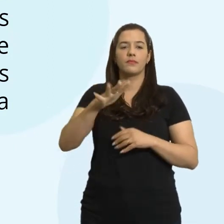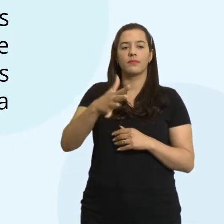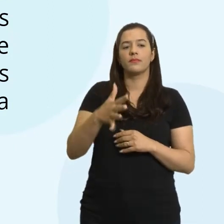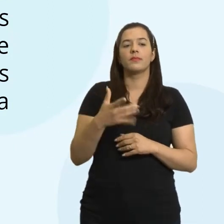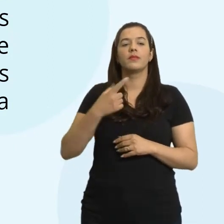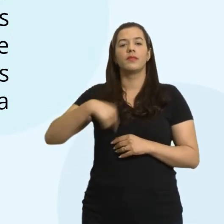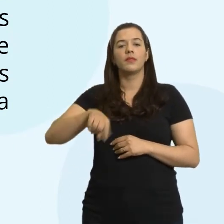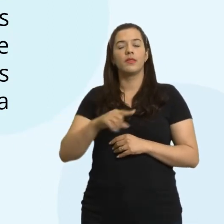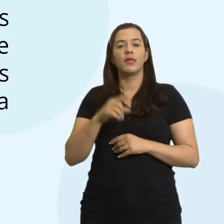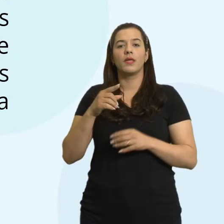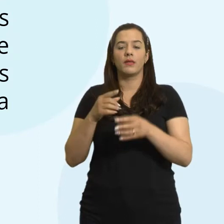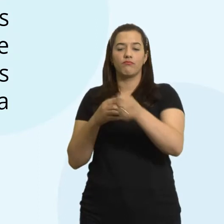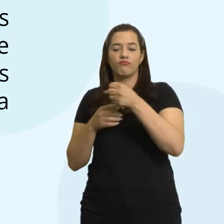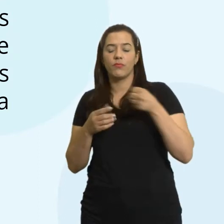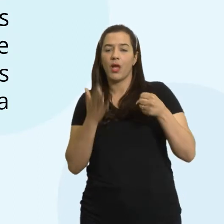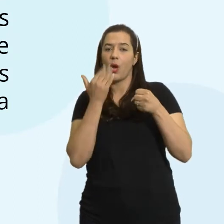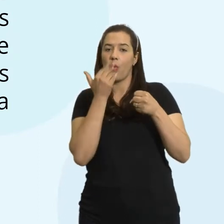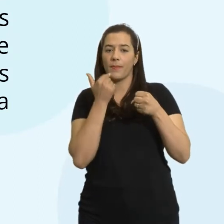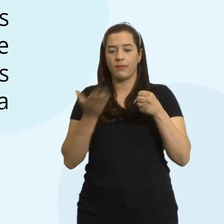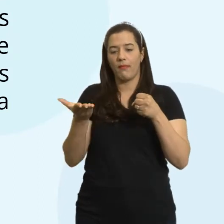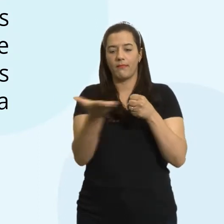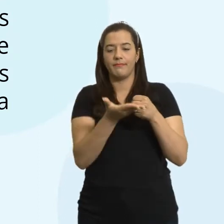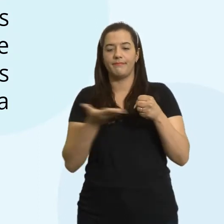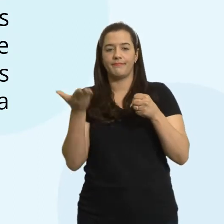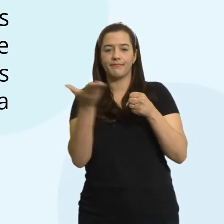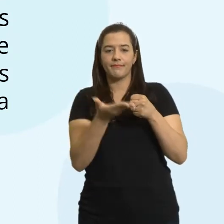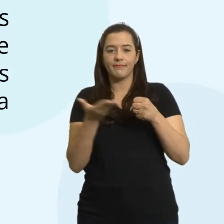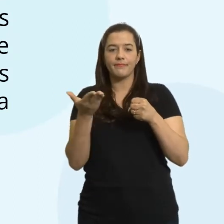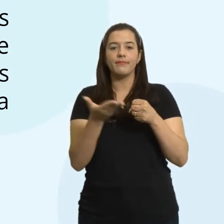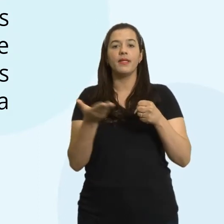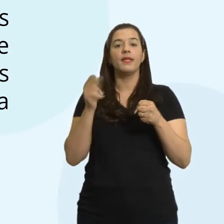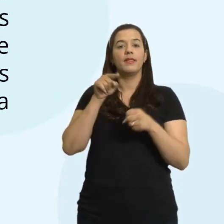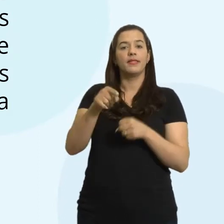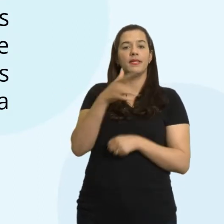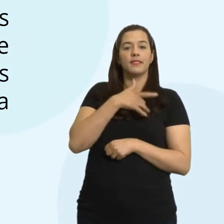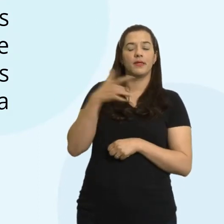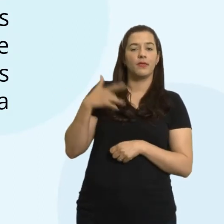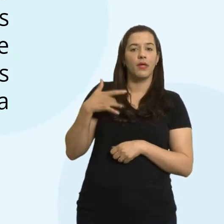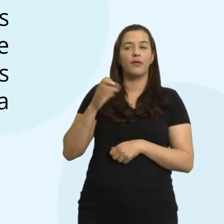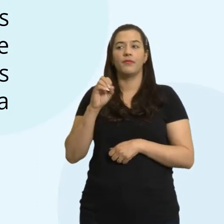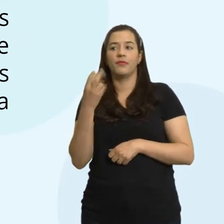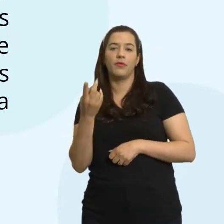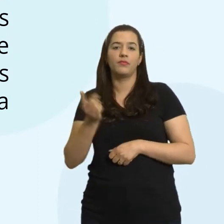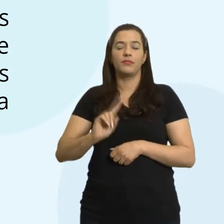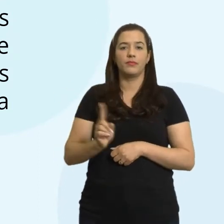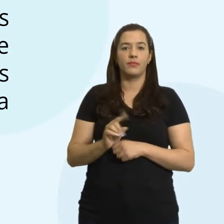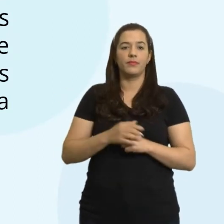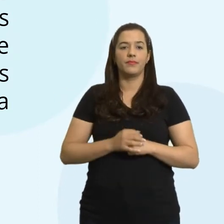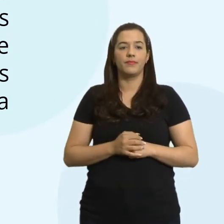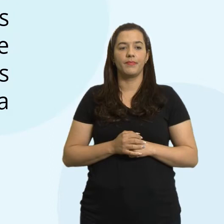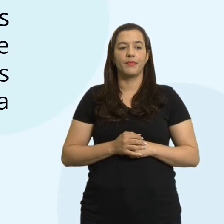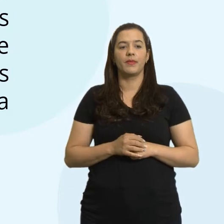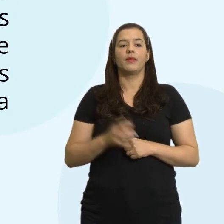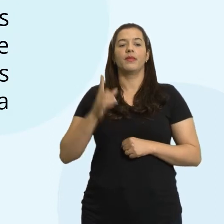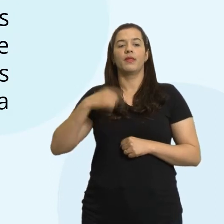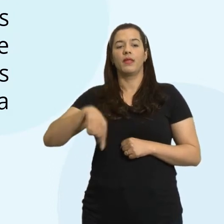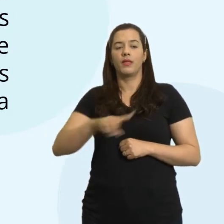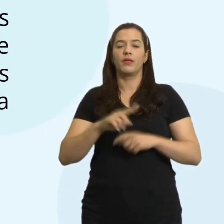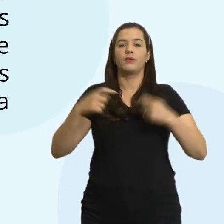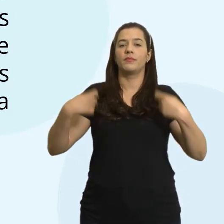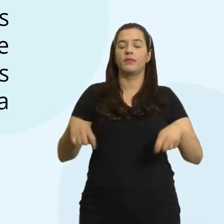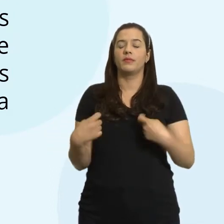do alimento aquecido no forno de micro-ondas ser saudável ou não. Pois bem, é algo que a gente